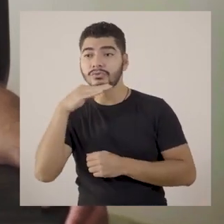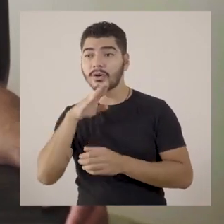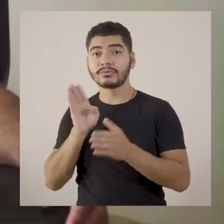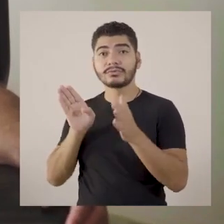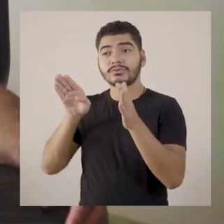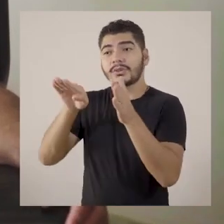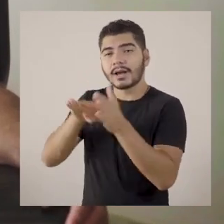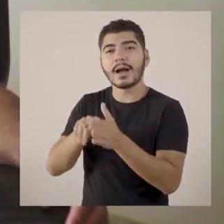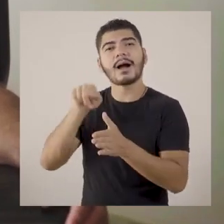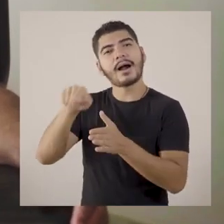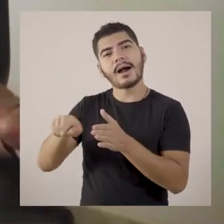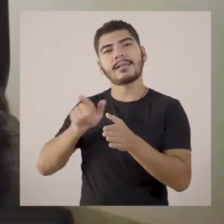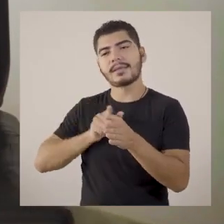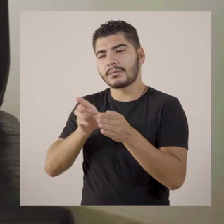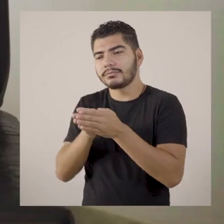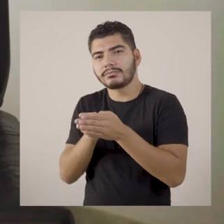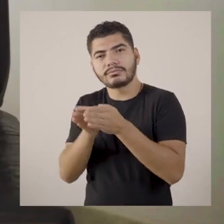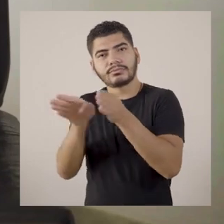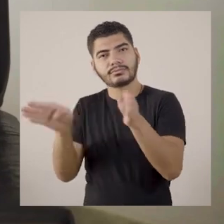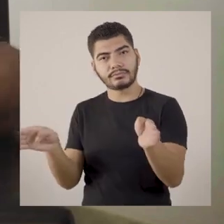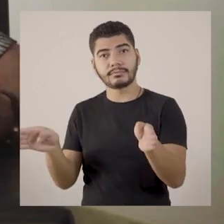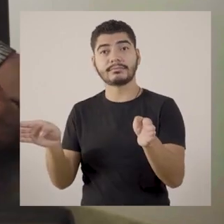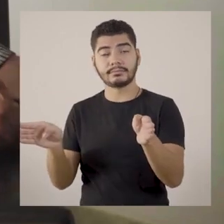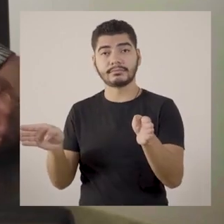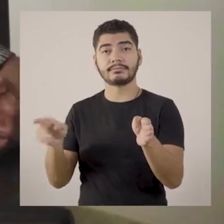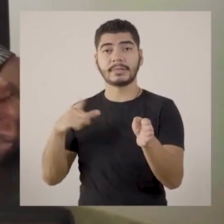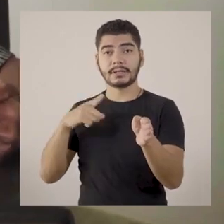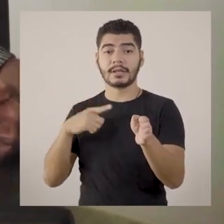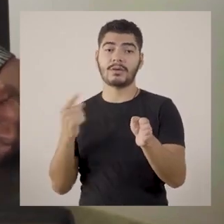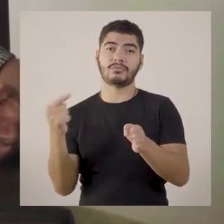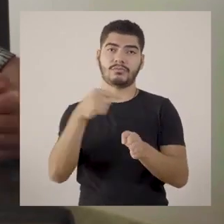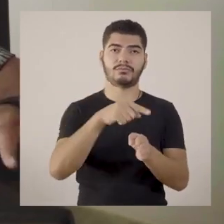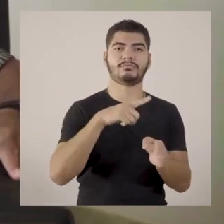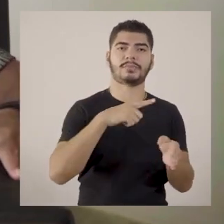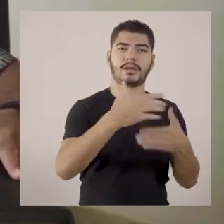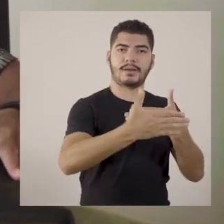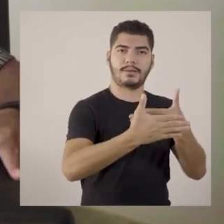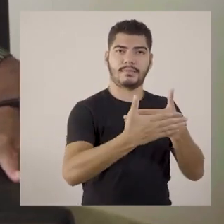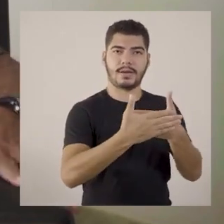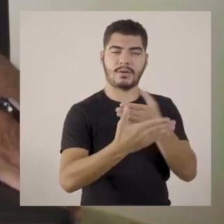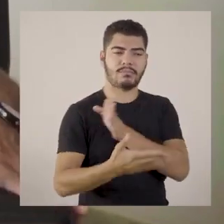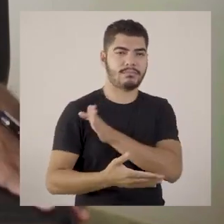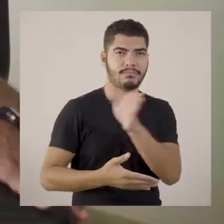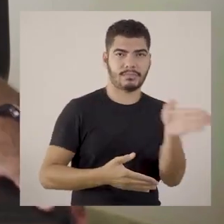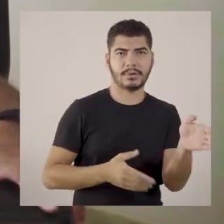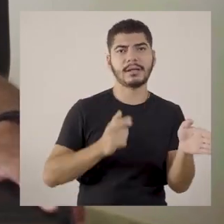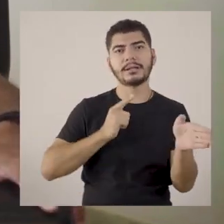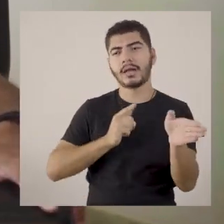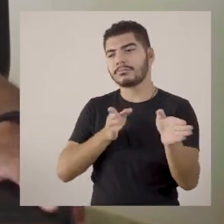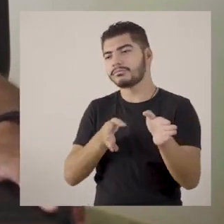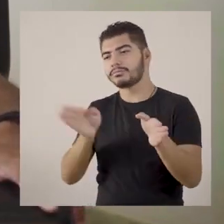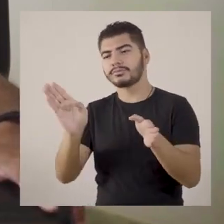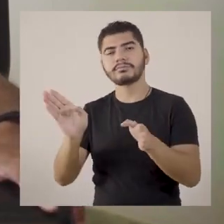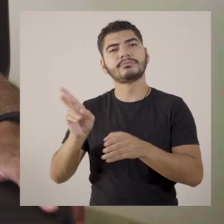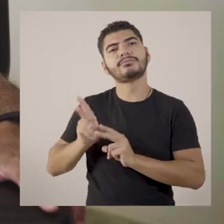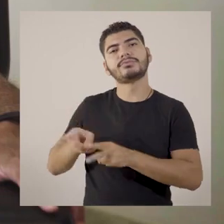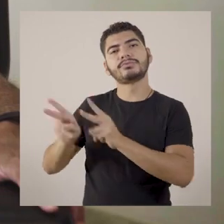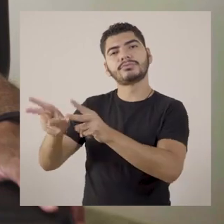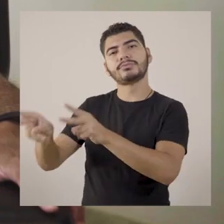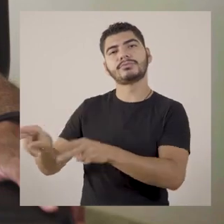que tinha um entroncamento aqui, esse entroncamento que vinha para dentro de Ribeirão, e esse entroncamento que seguia em